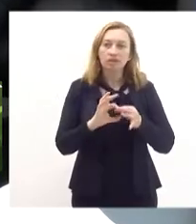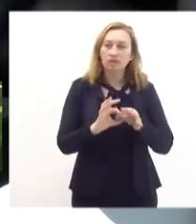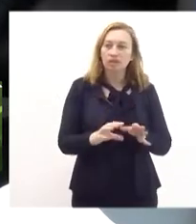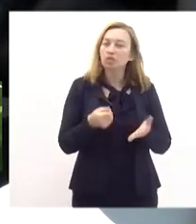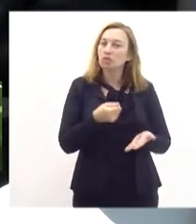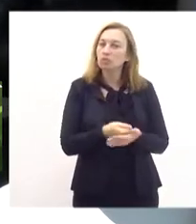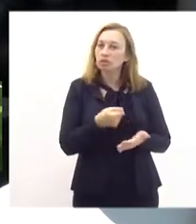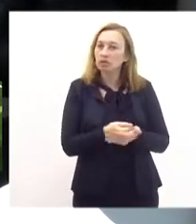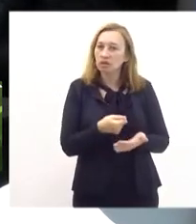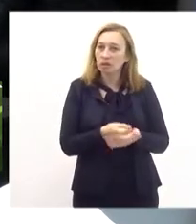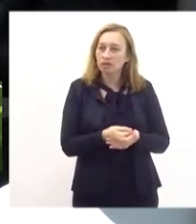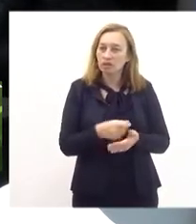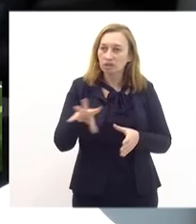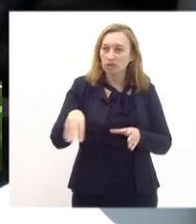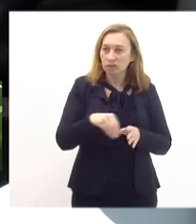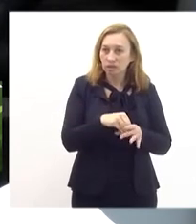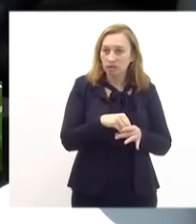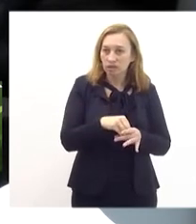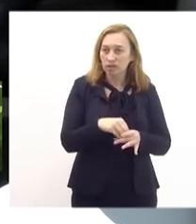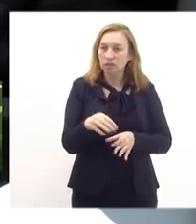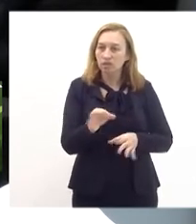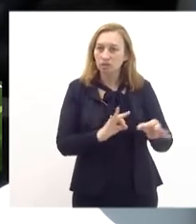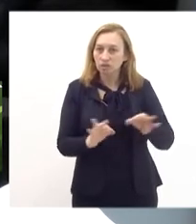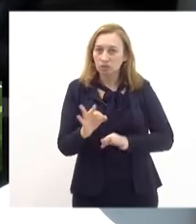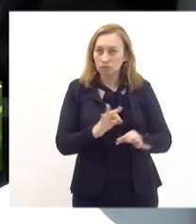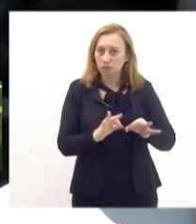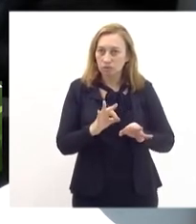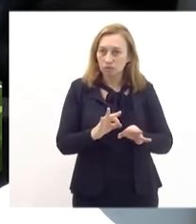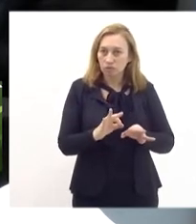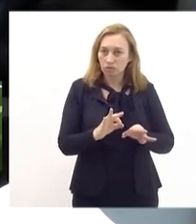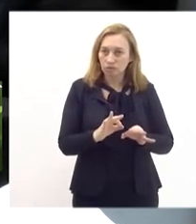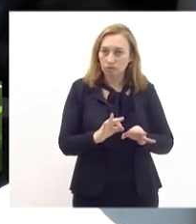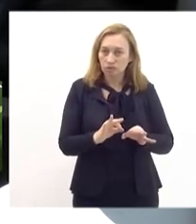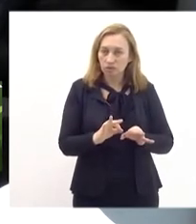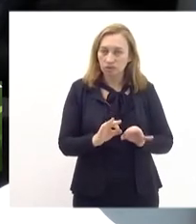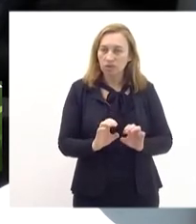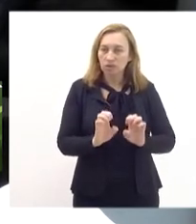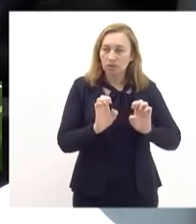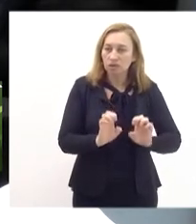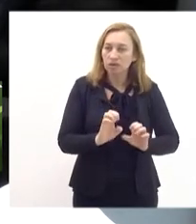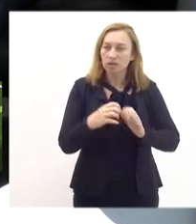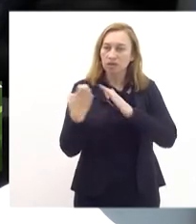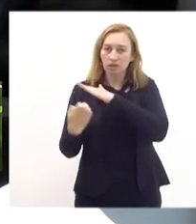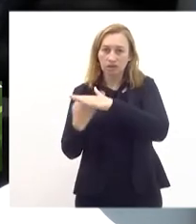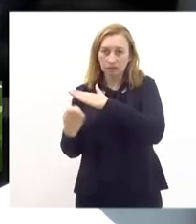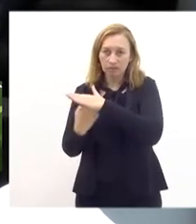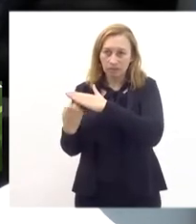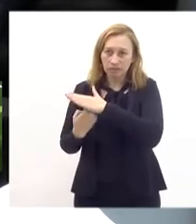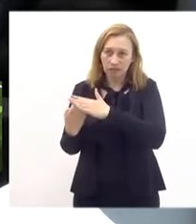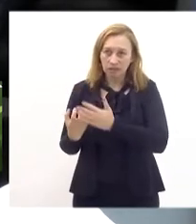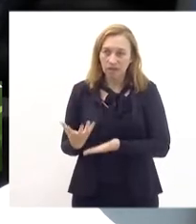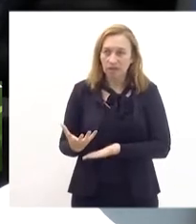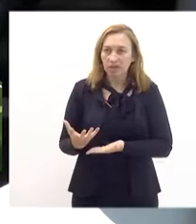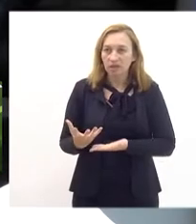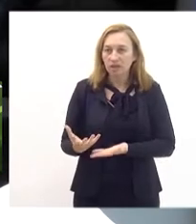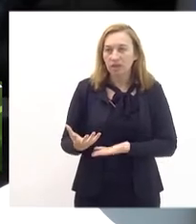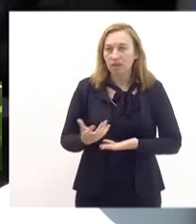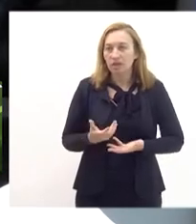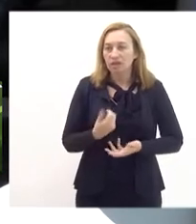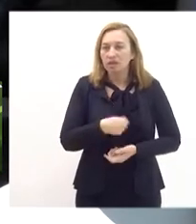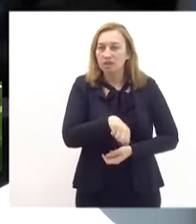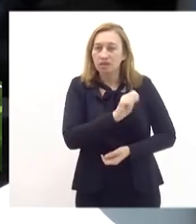sobre a obrigatoriedade de implementação dos programas de integridade efetivos pelas empresas beneficiárias de incentivos